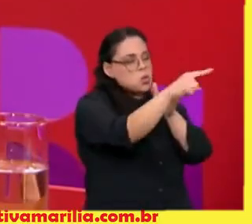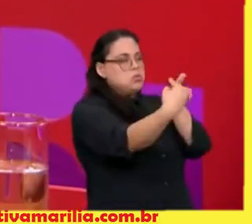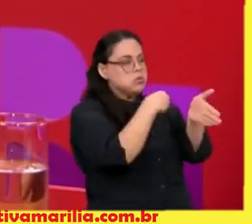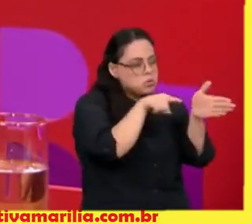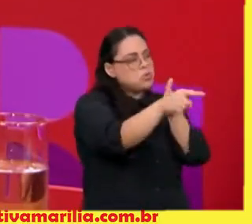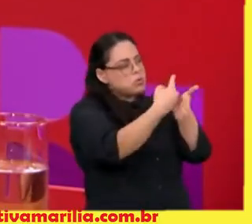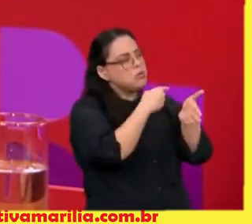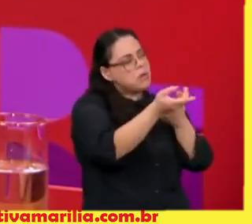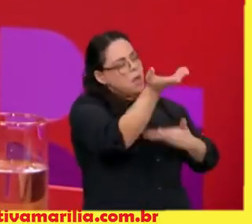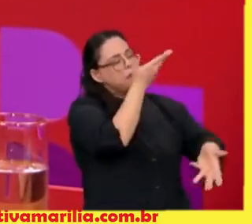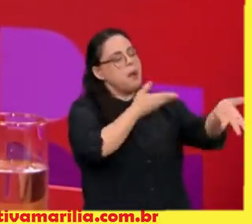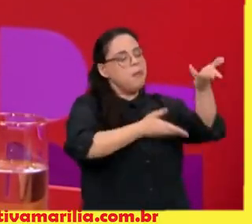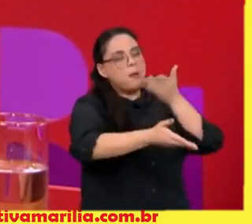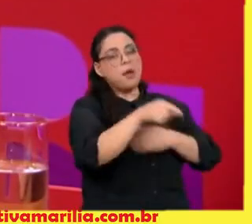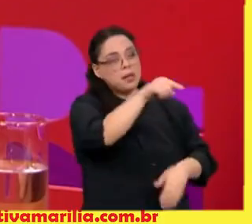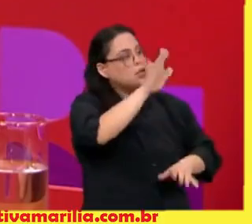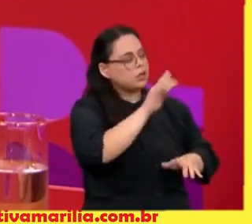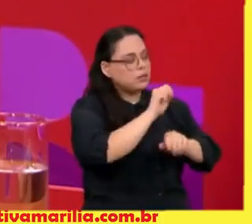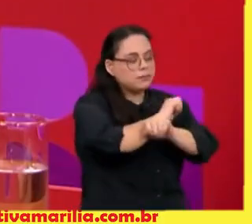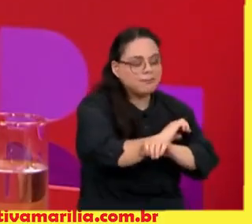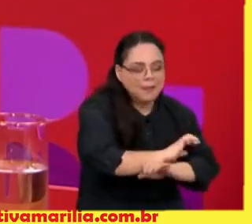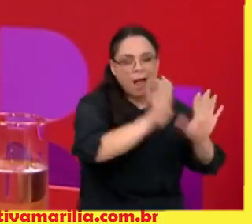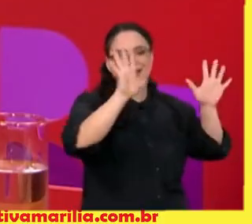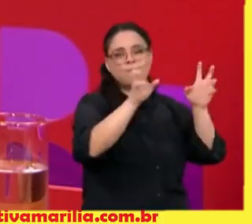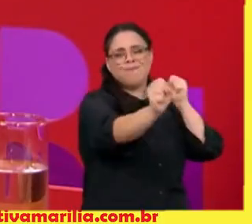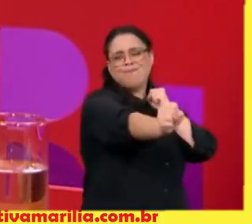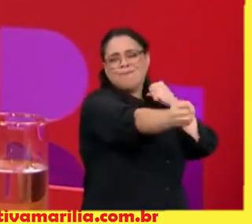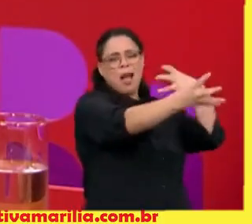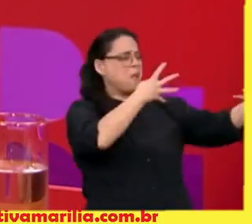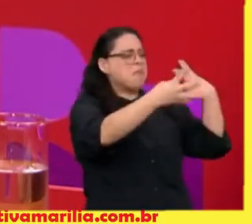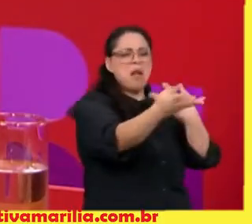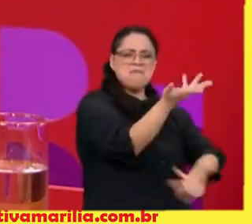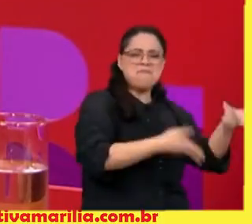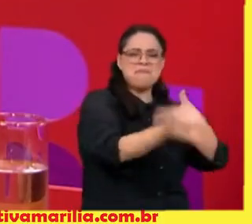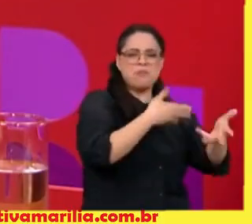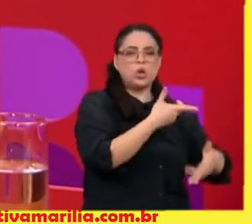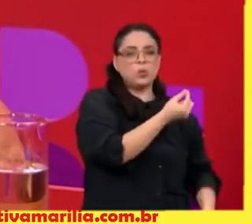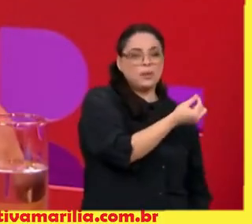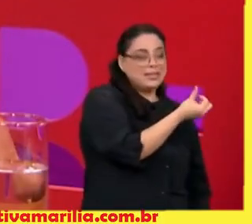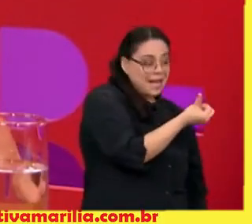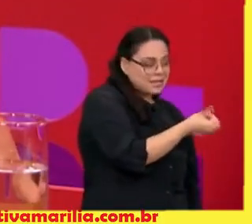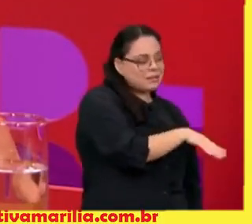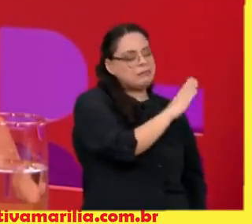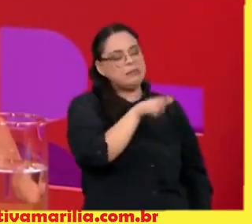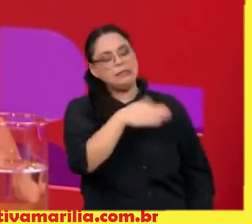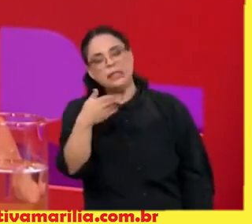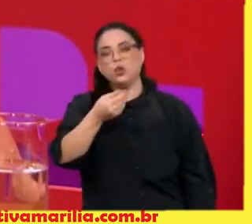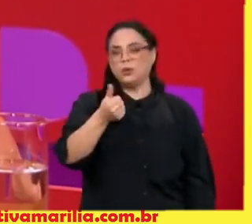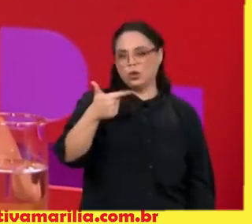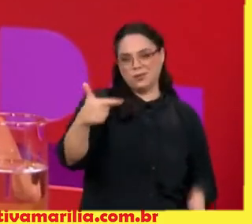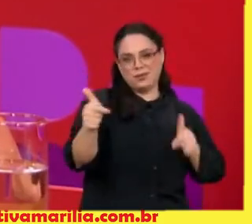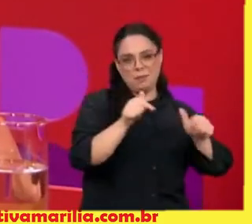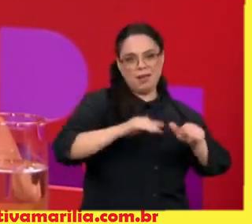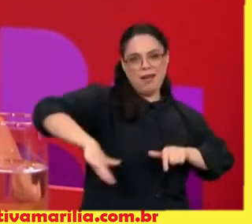pista. Foi incrível, foi incrível. Eu só parei, justamente fiquei lá de 2006 a 2012, quando começou a Comissão da Verdade, porque